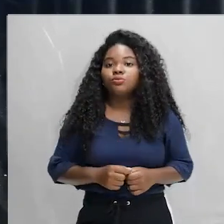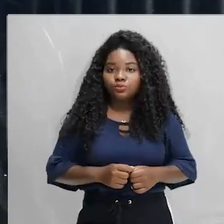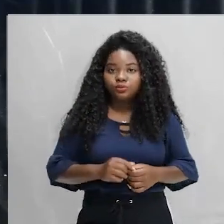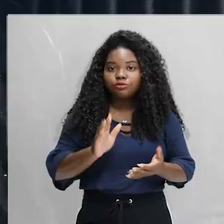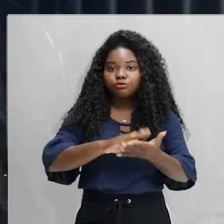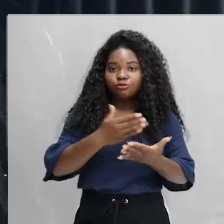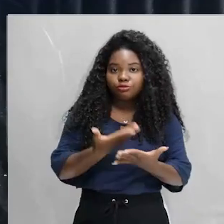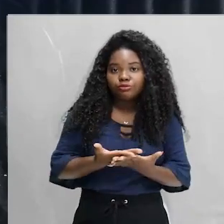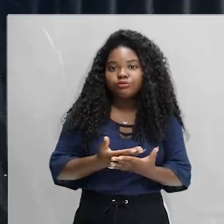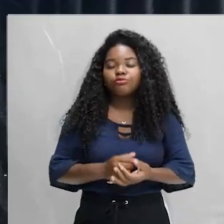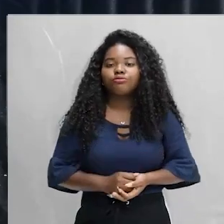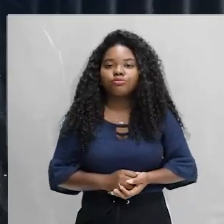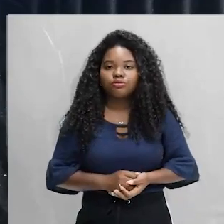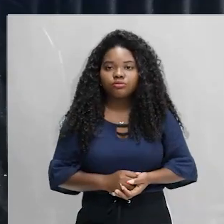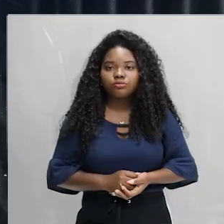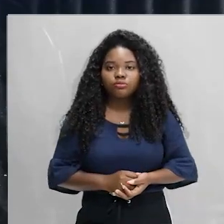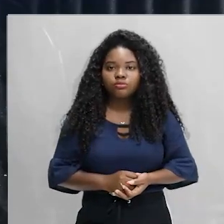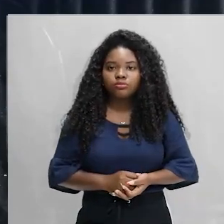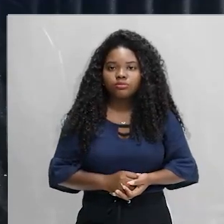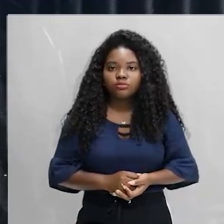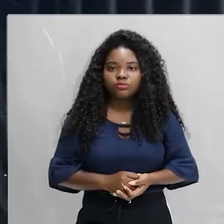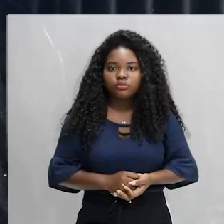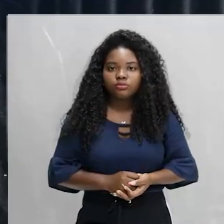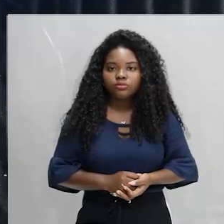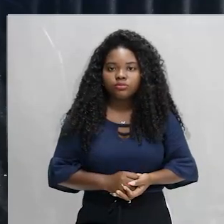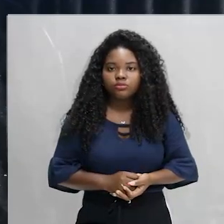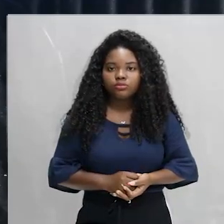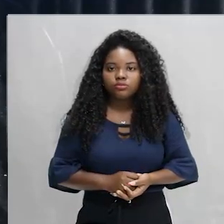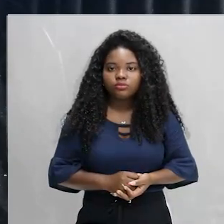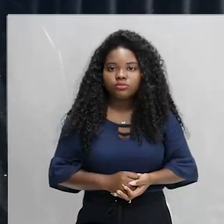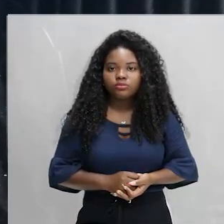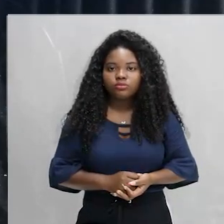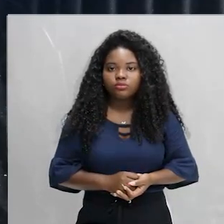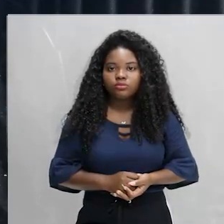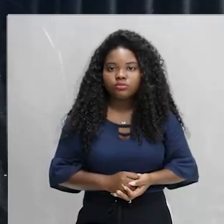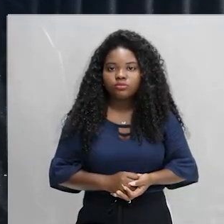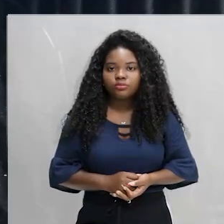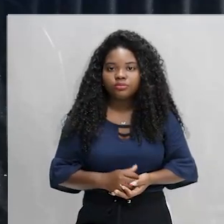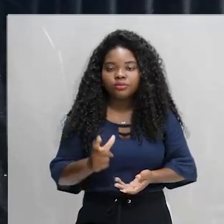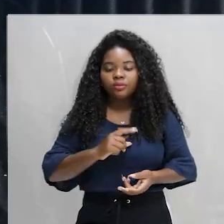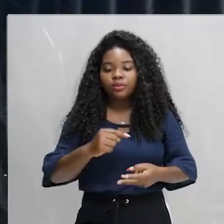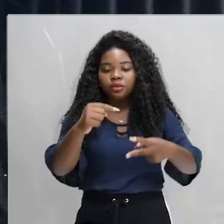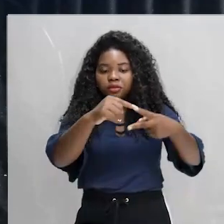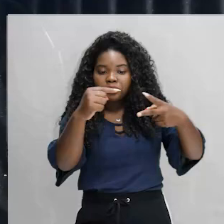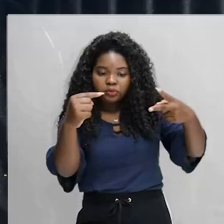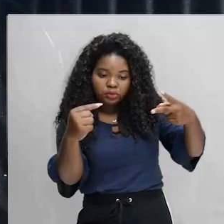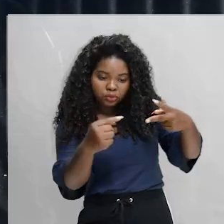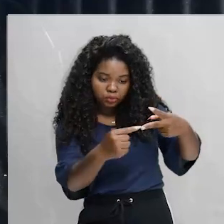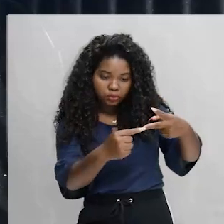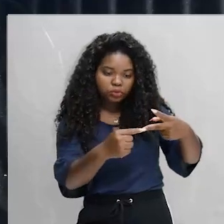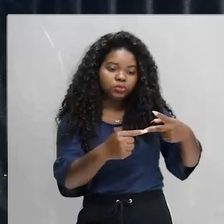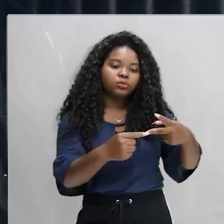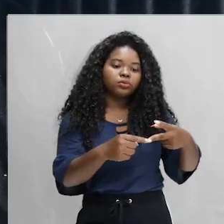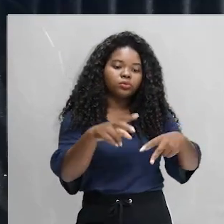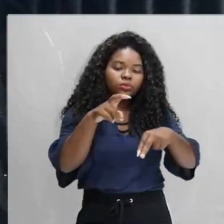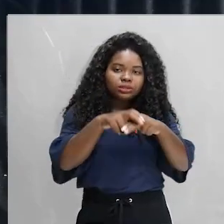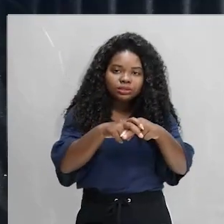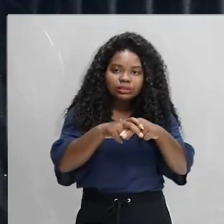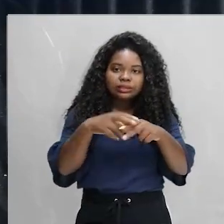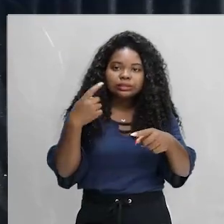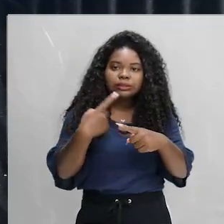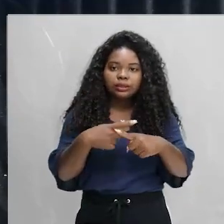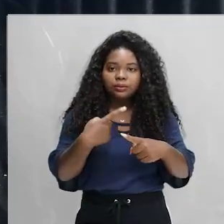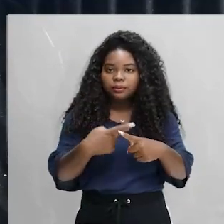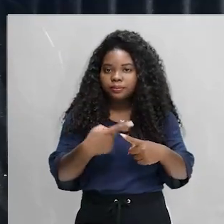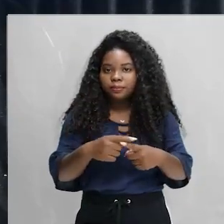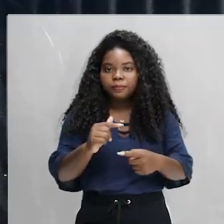intérprete. Eu posso dizer, existem apenas 2 cadeiras, porque nós não podemos